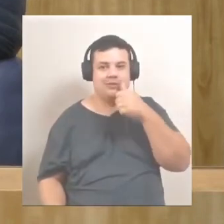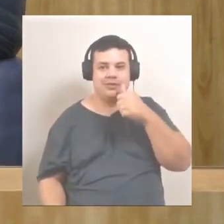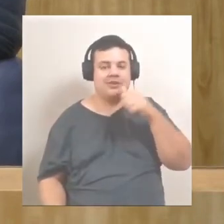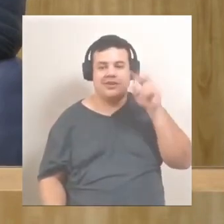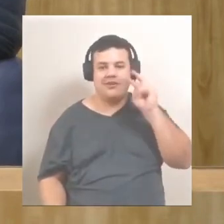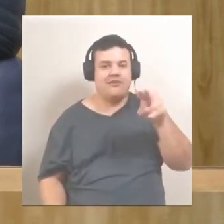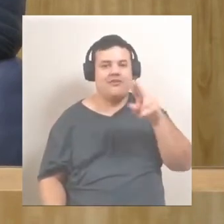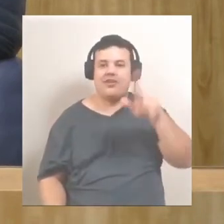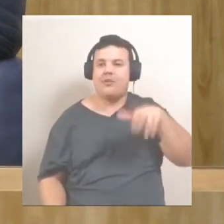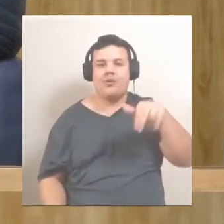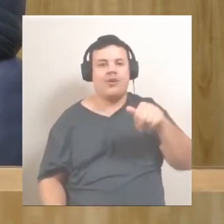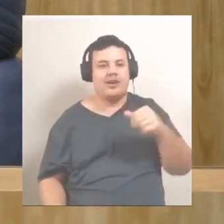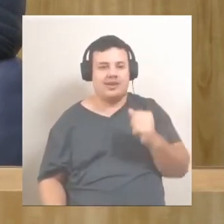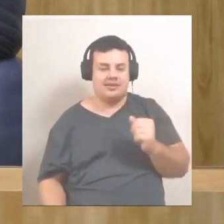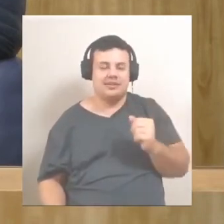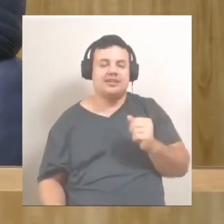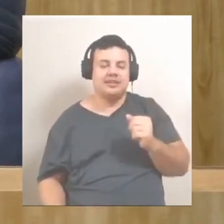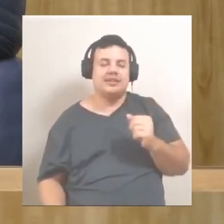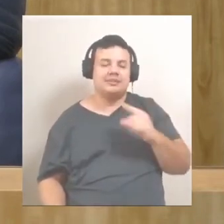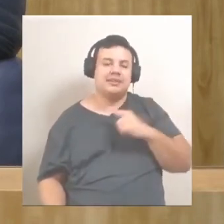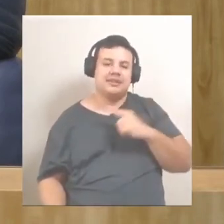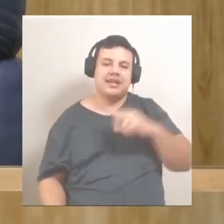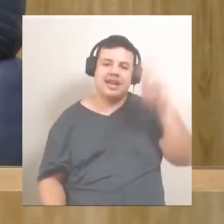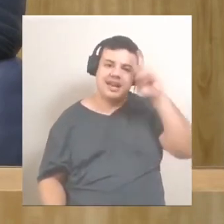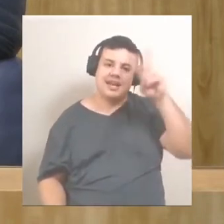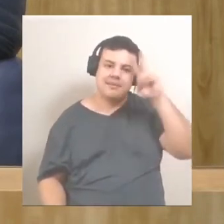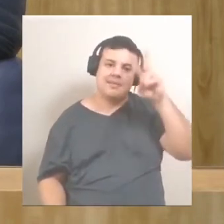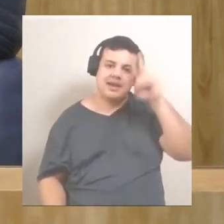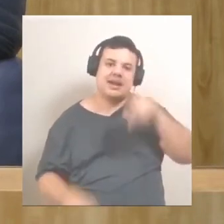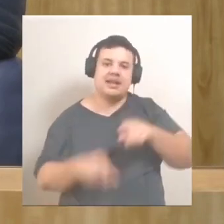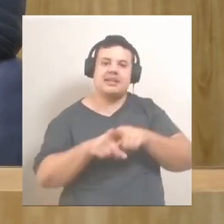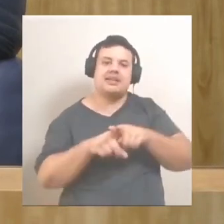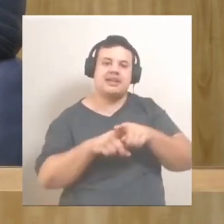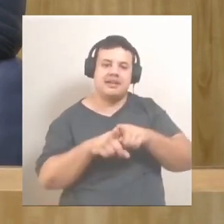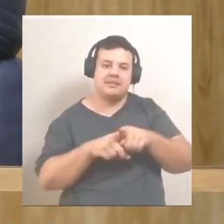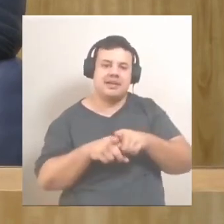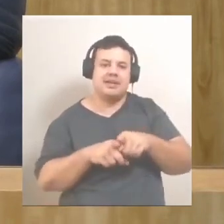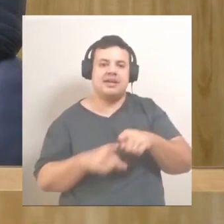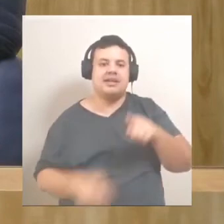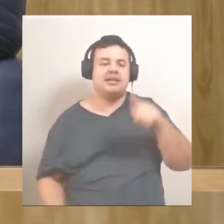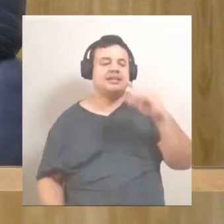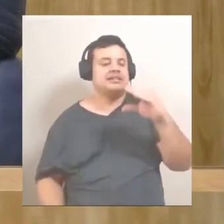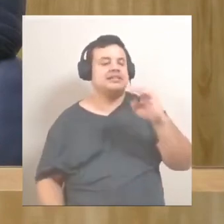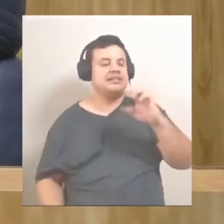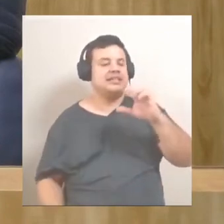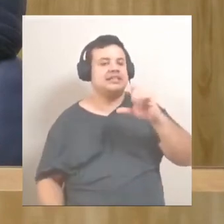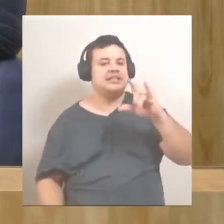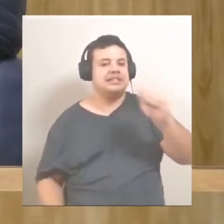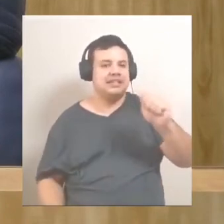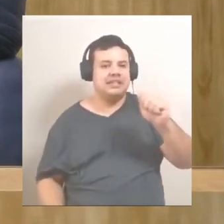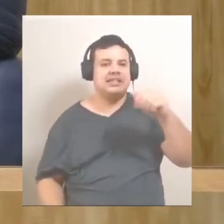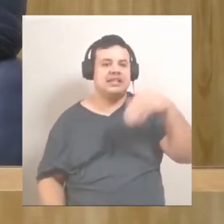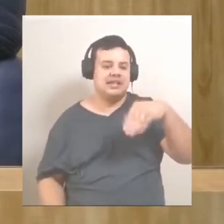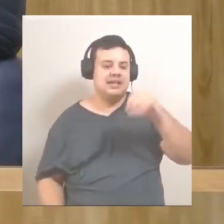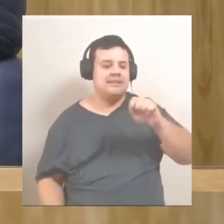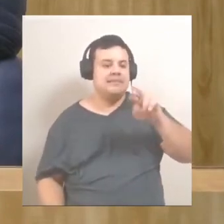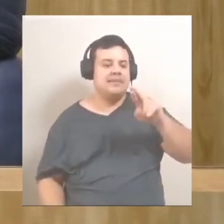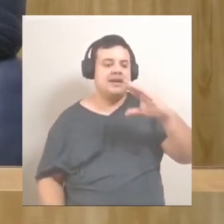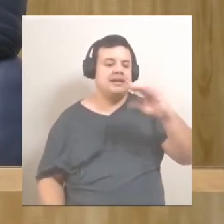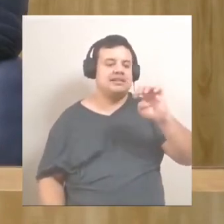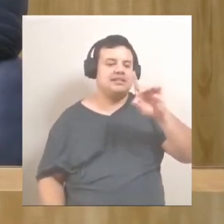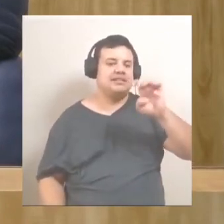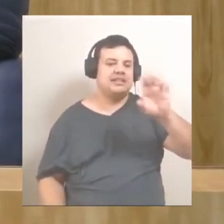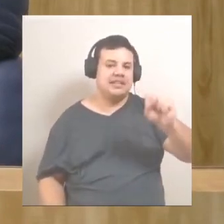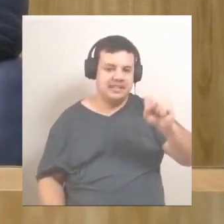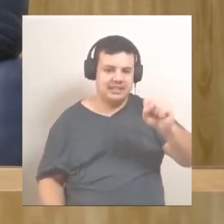falar também do Padre Moy sem lembrar aí da irmã Zélia, da irmã Sônia, da irmã Cecília, da irmã Mercedes. A irmã Mercedes esteve com a gente